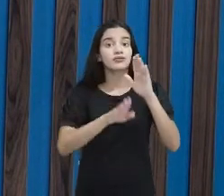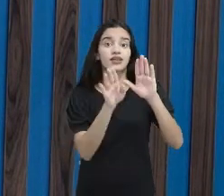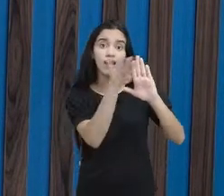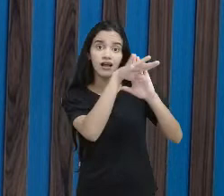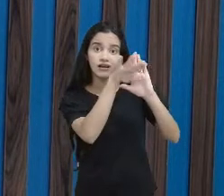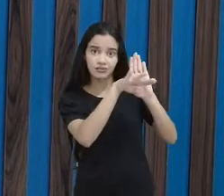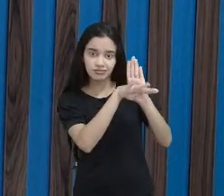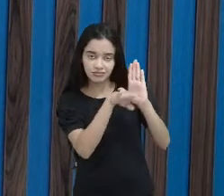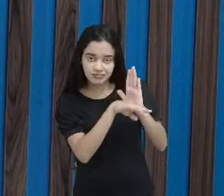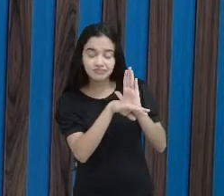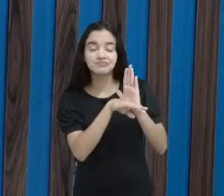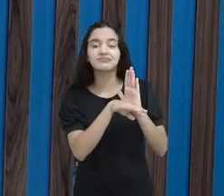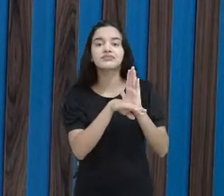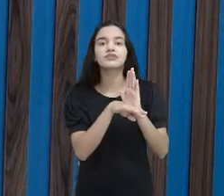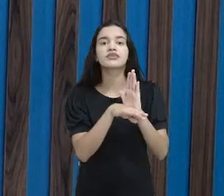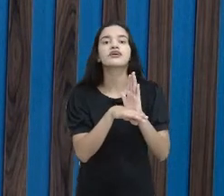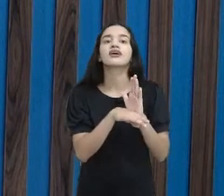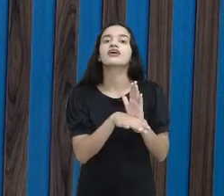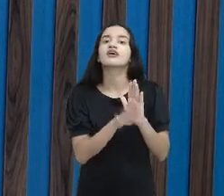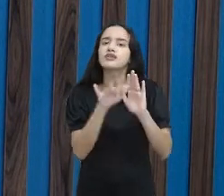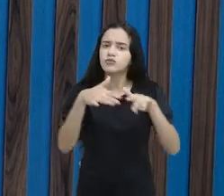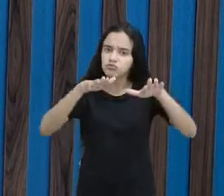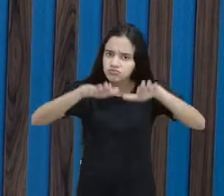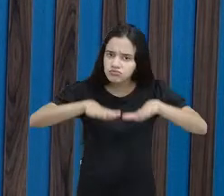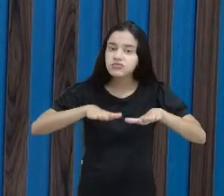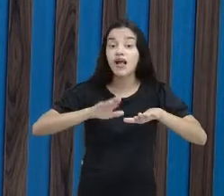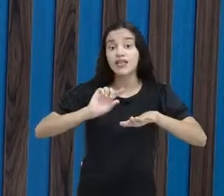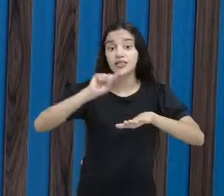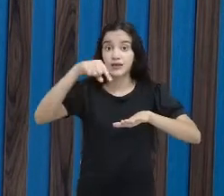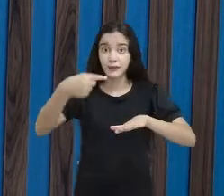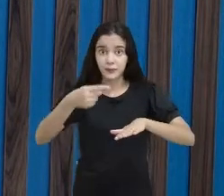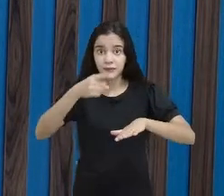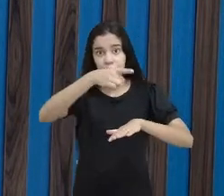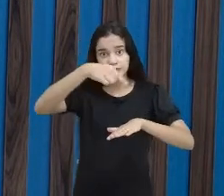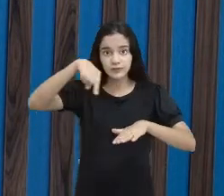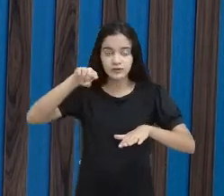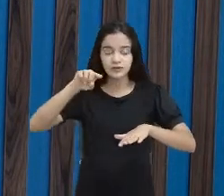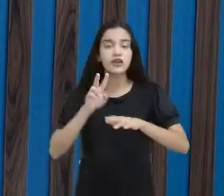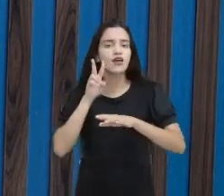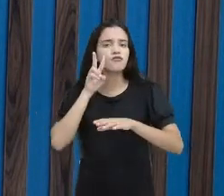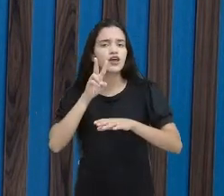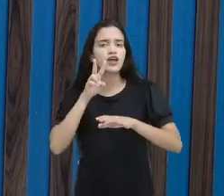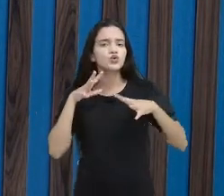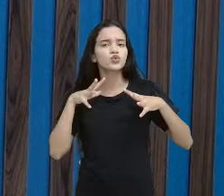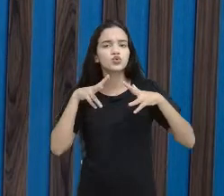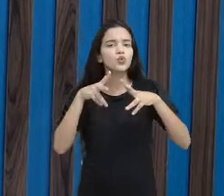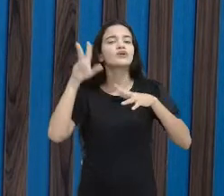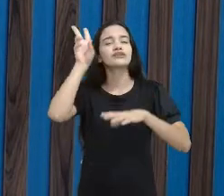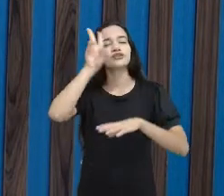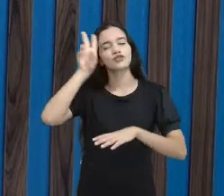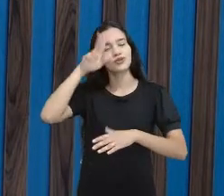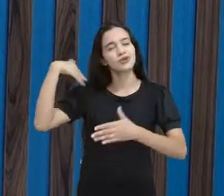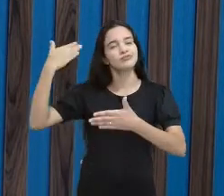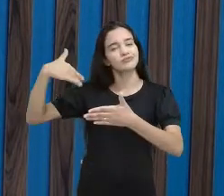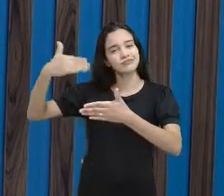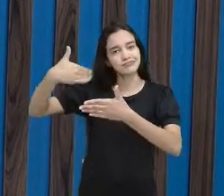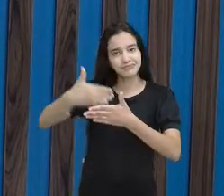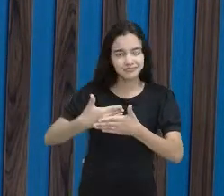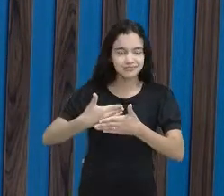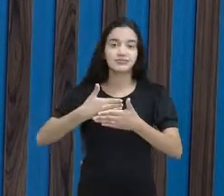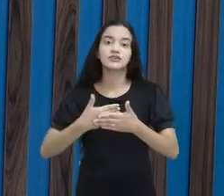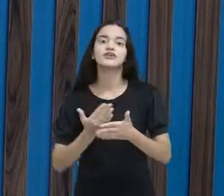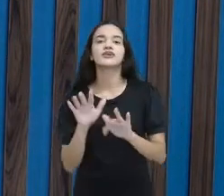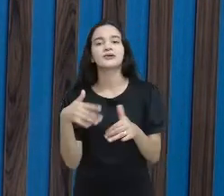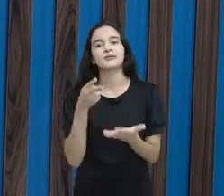classificação? Então, fica aí, porque daqui a pouco vocês vão poder ver toda essa história acontecendo. Então,